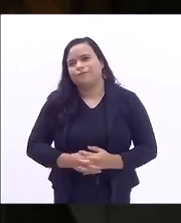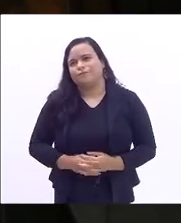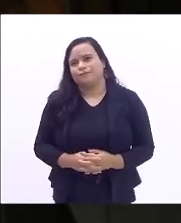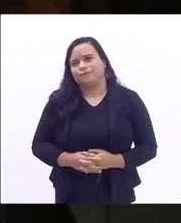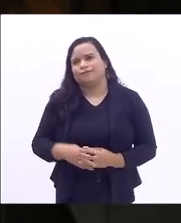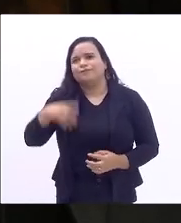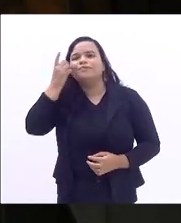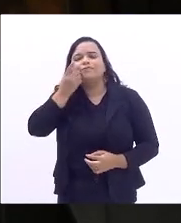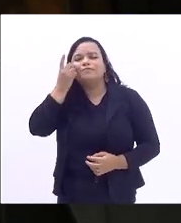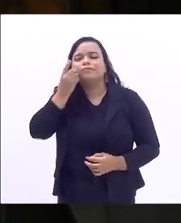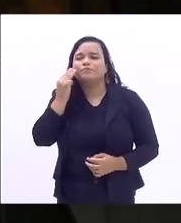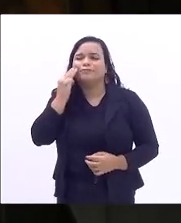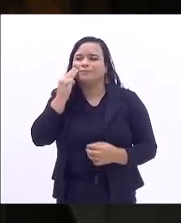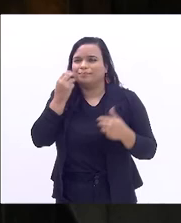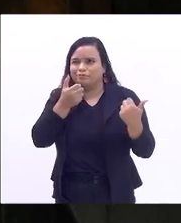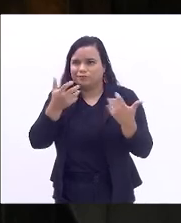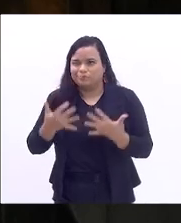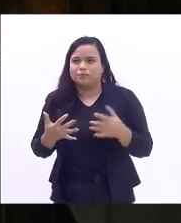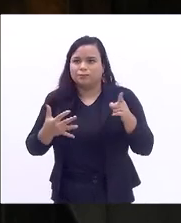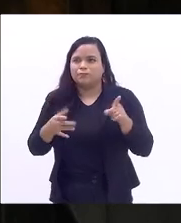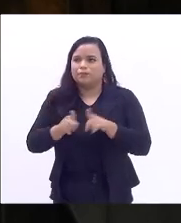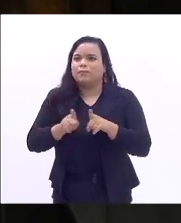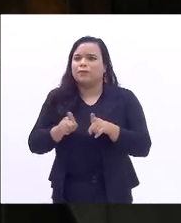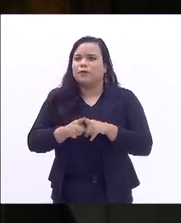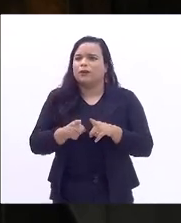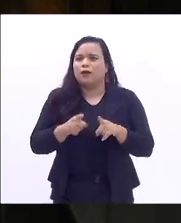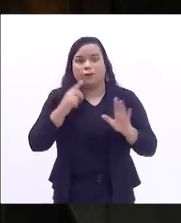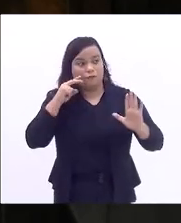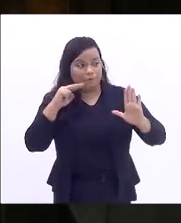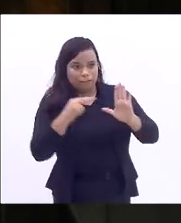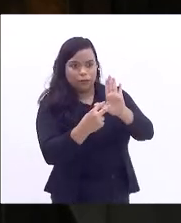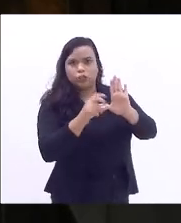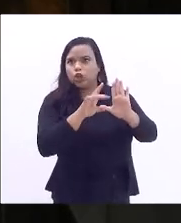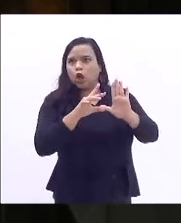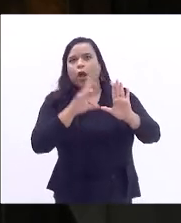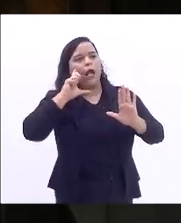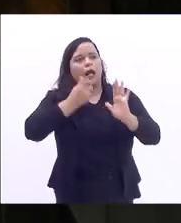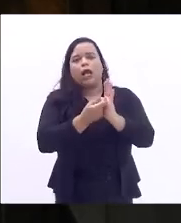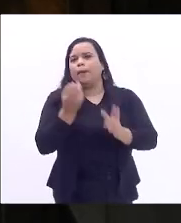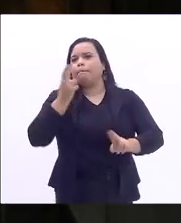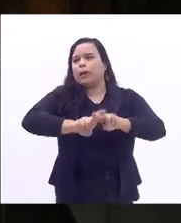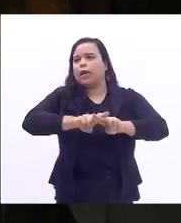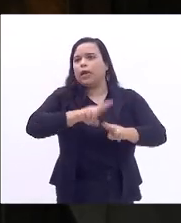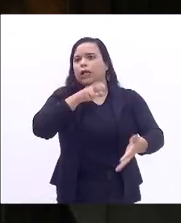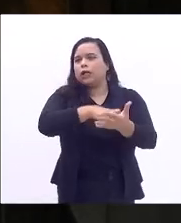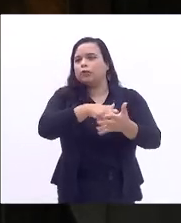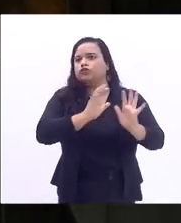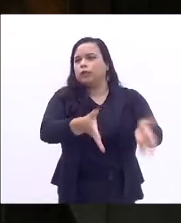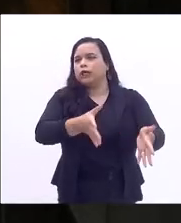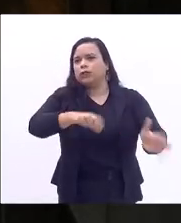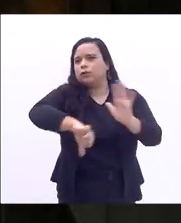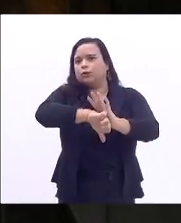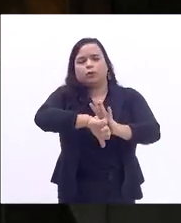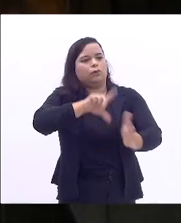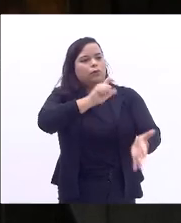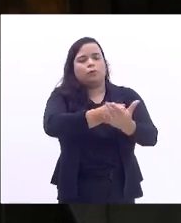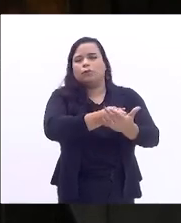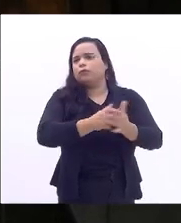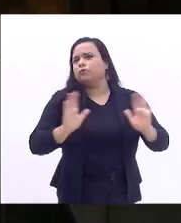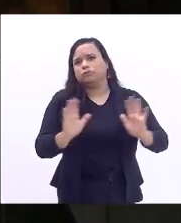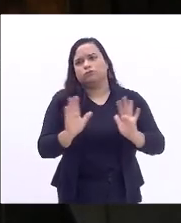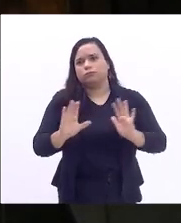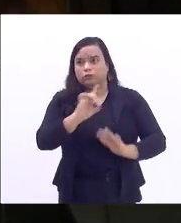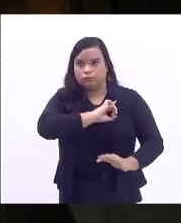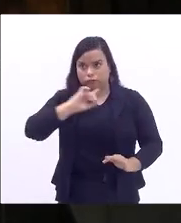a única Francisco com a prisão e a condenação e o que que dizem o a defensoria pública na